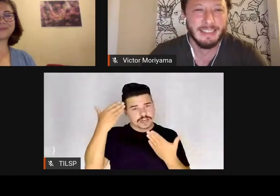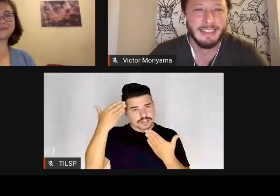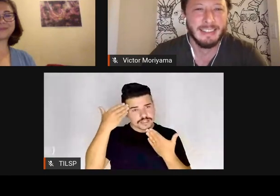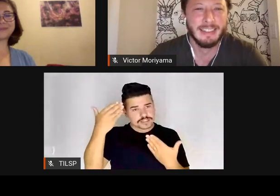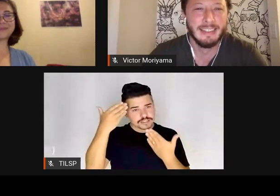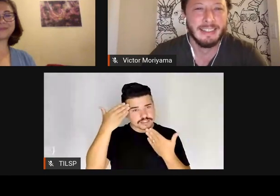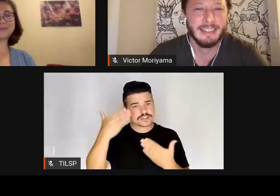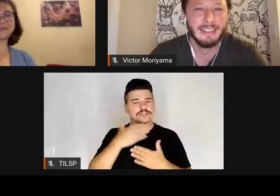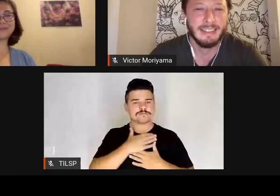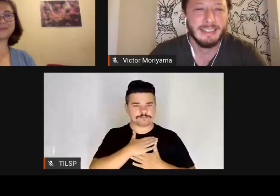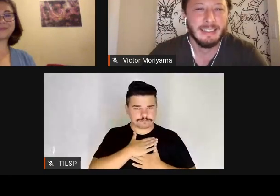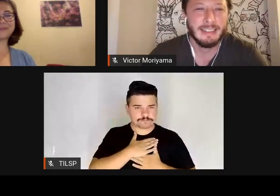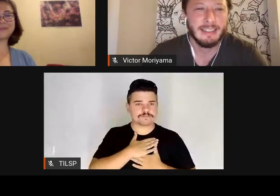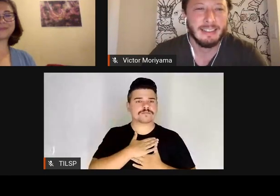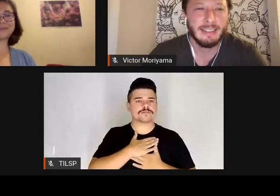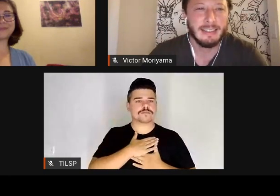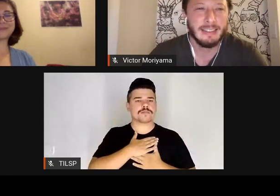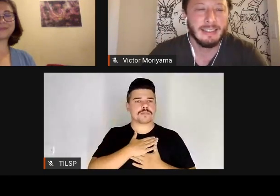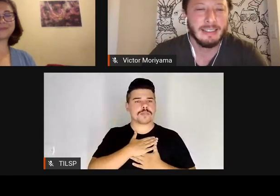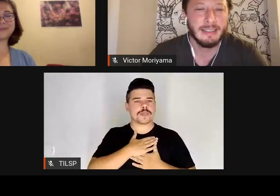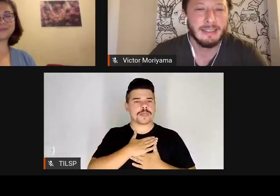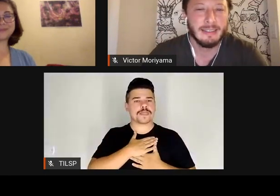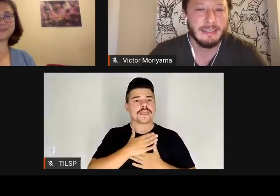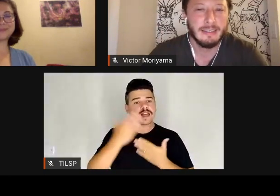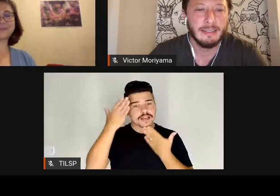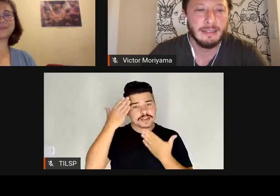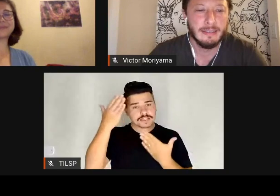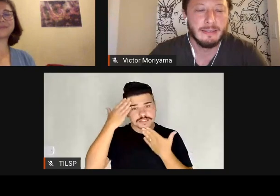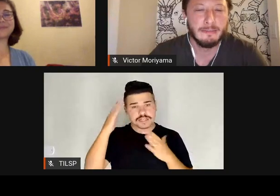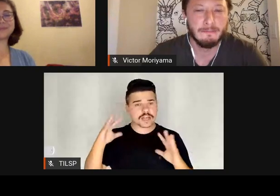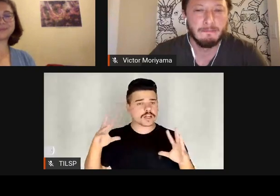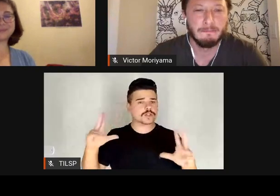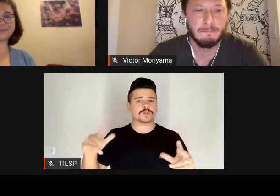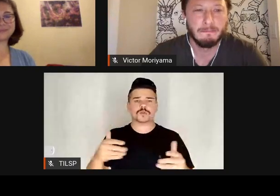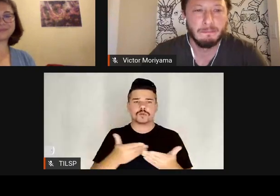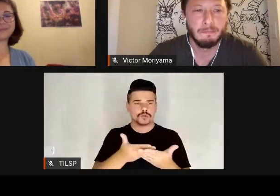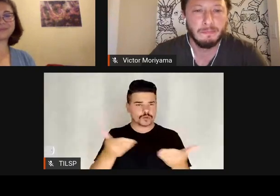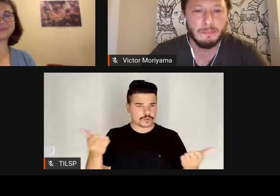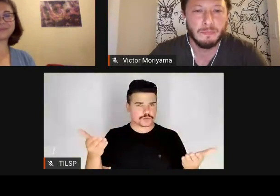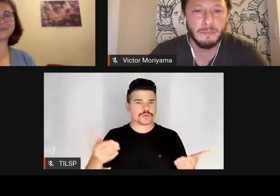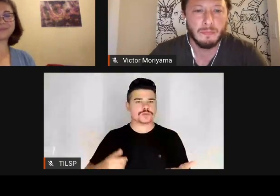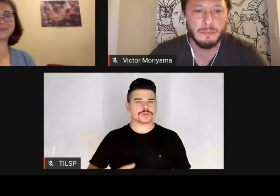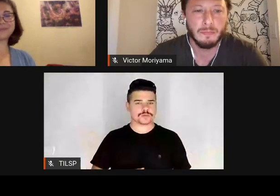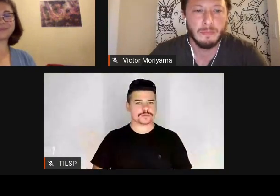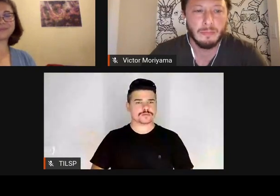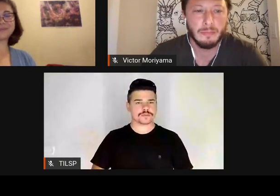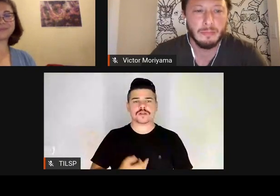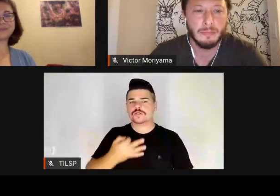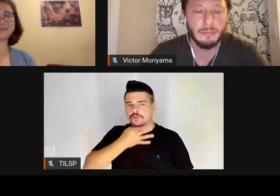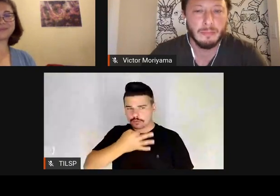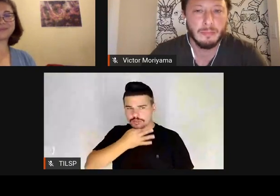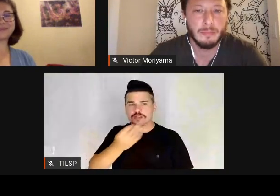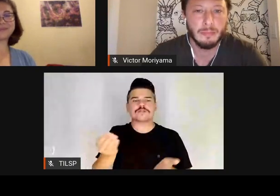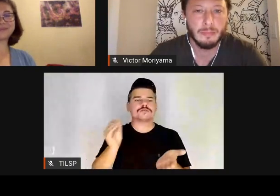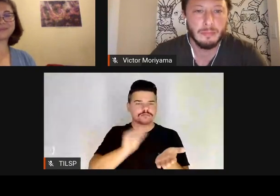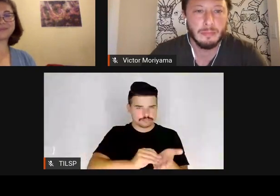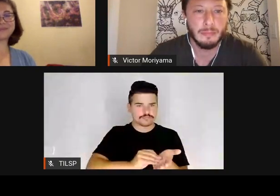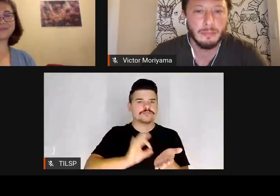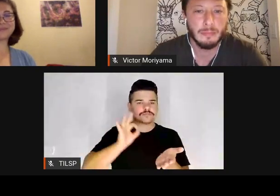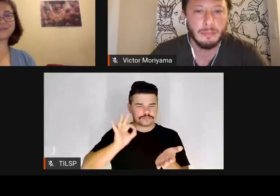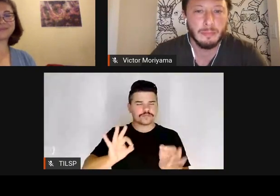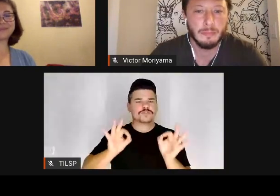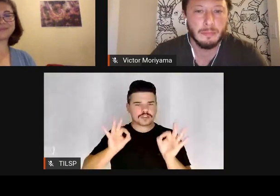muito, agradecer a todos aqui nós. Não, a sua sugestão faremos, Luiz, faremos, que é